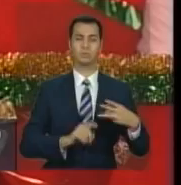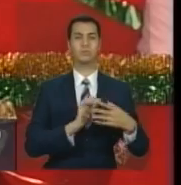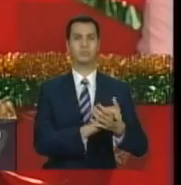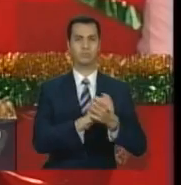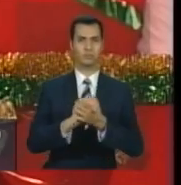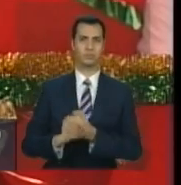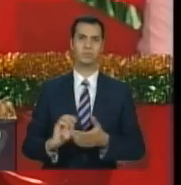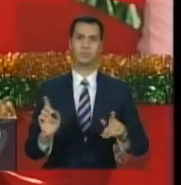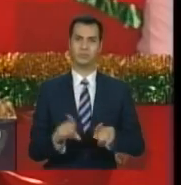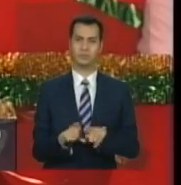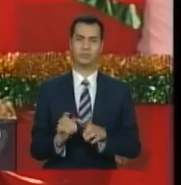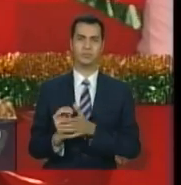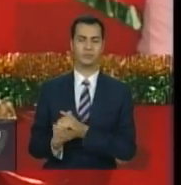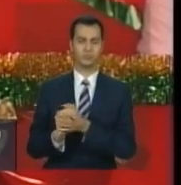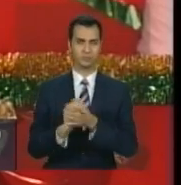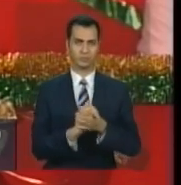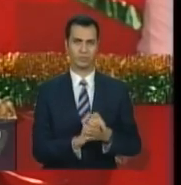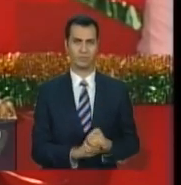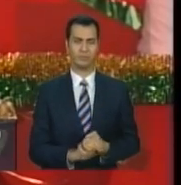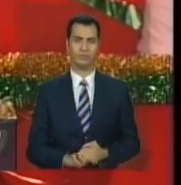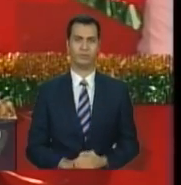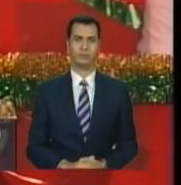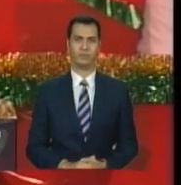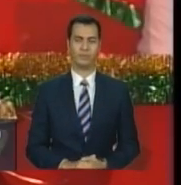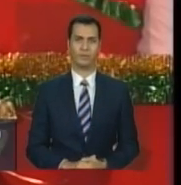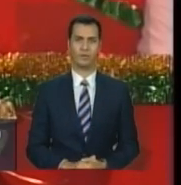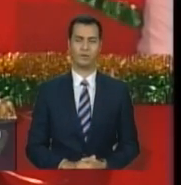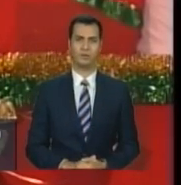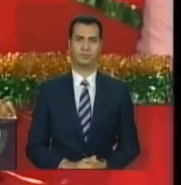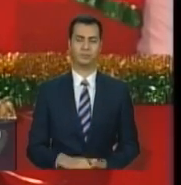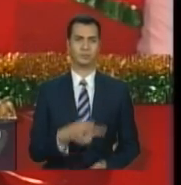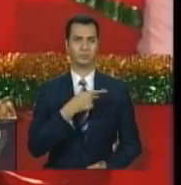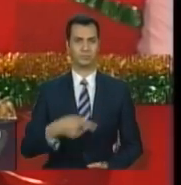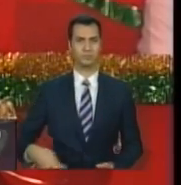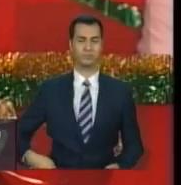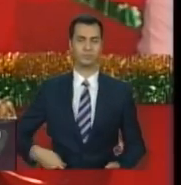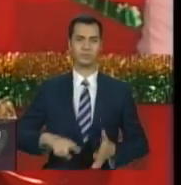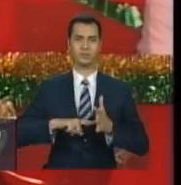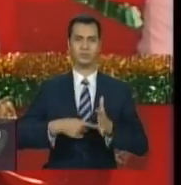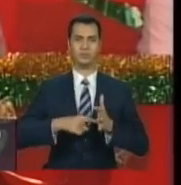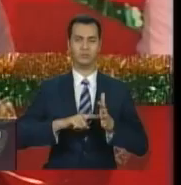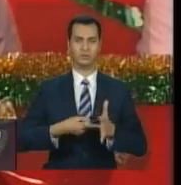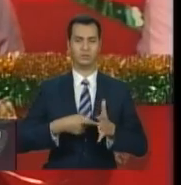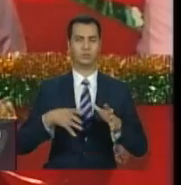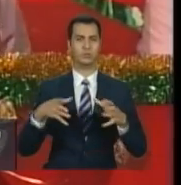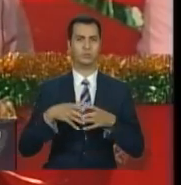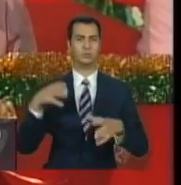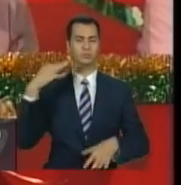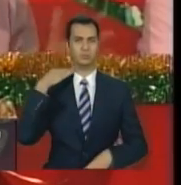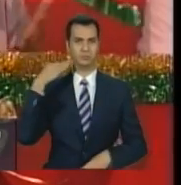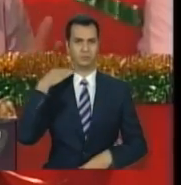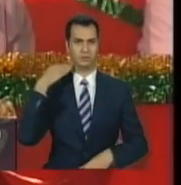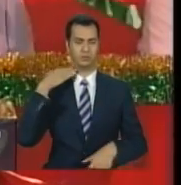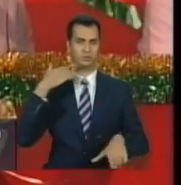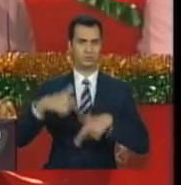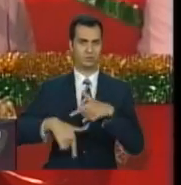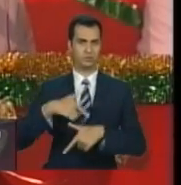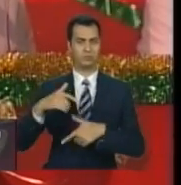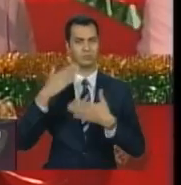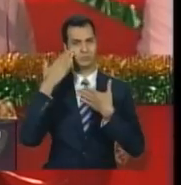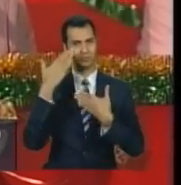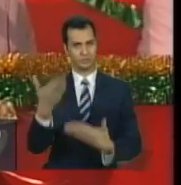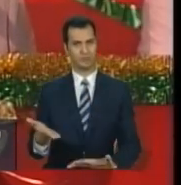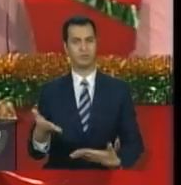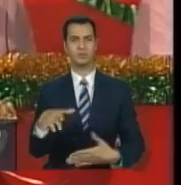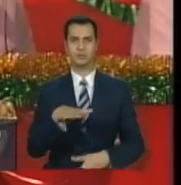Queria cumprimentar também a presidenta do Sindicato dos Bancários e agradecer pelo espaço,